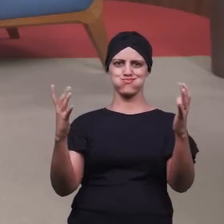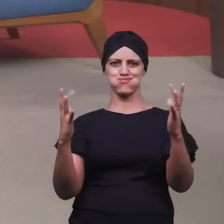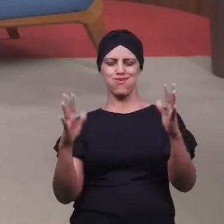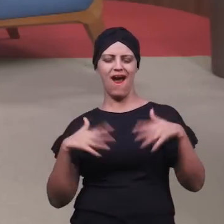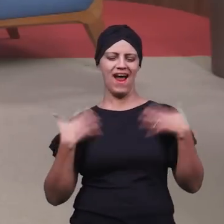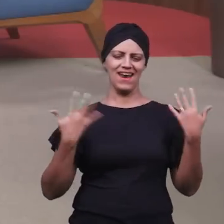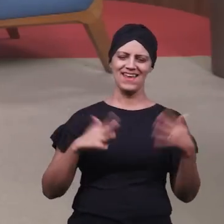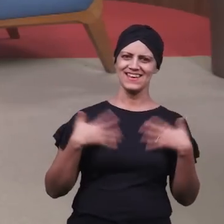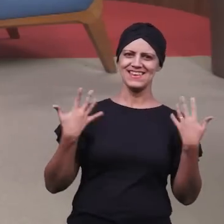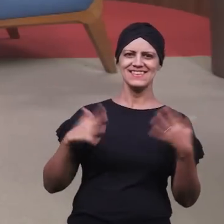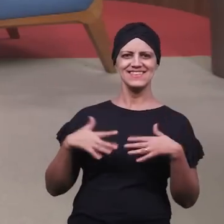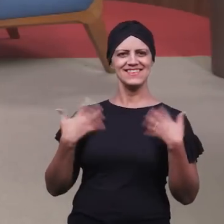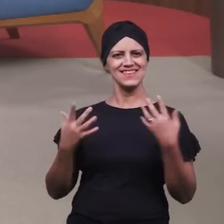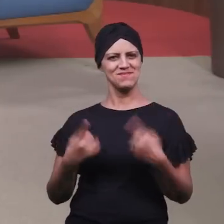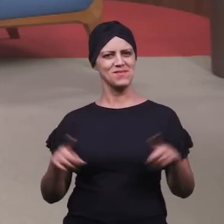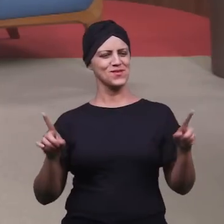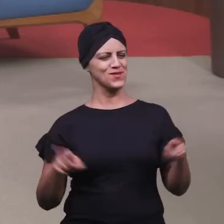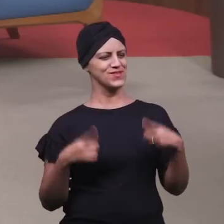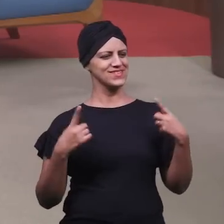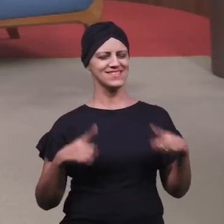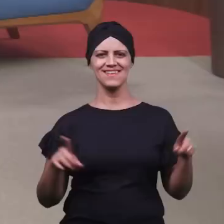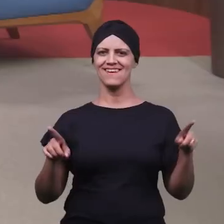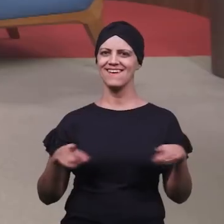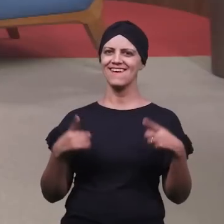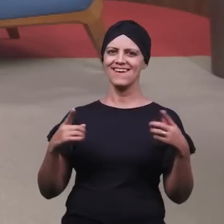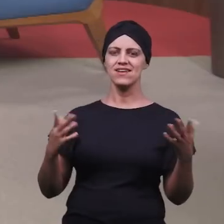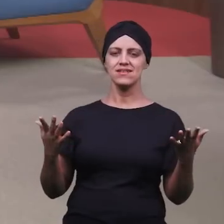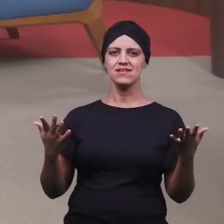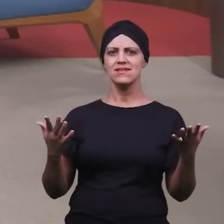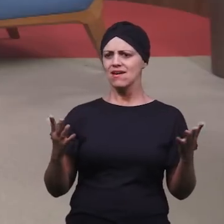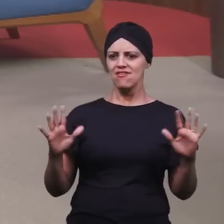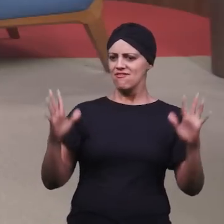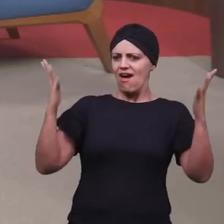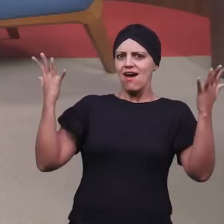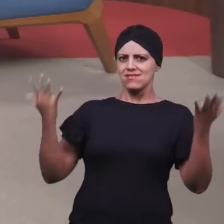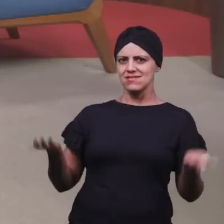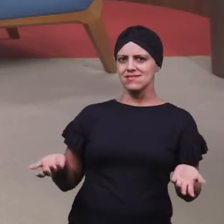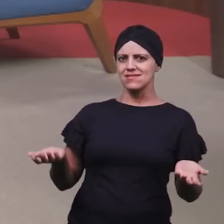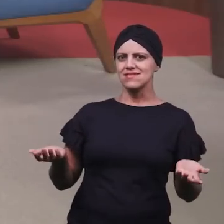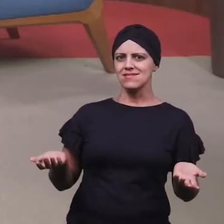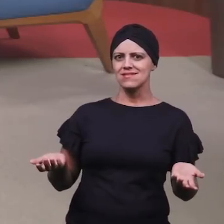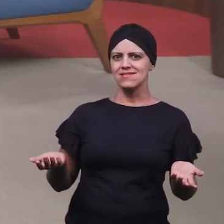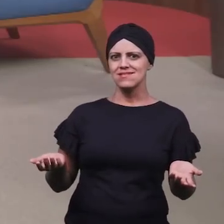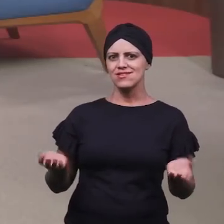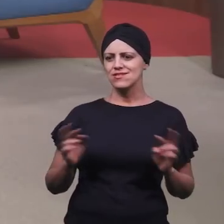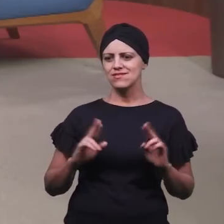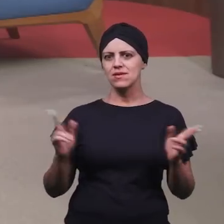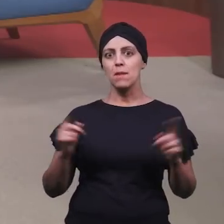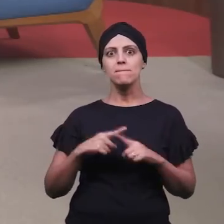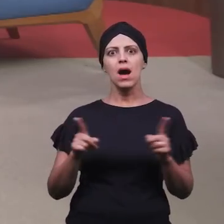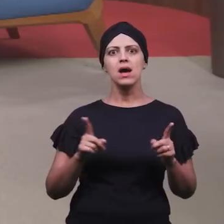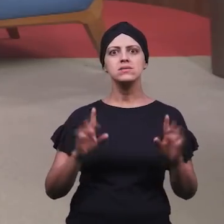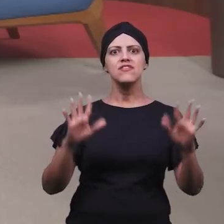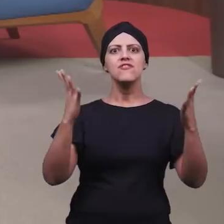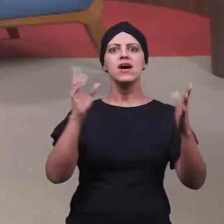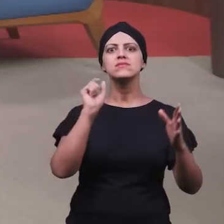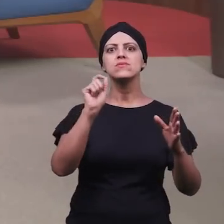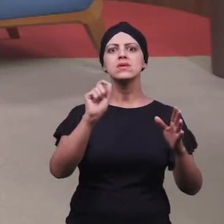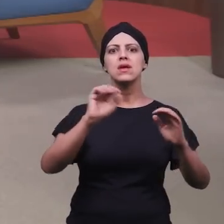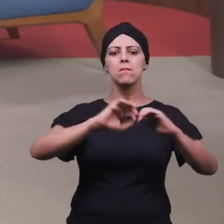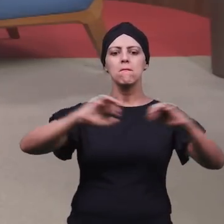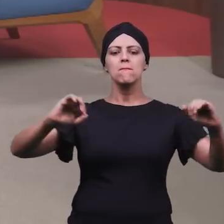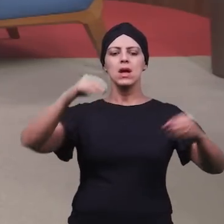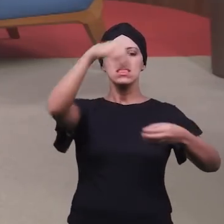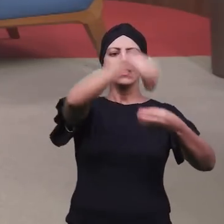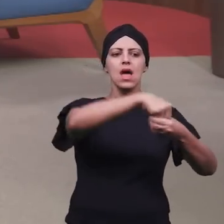lugar ali, e alegria, né, e música, uma celebração e tal. Era uma festa vivida dentro de